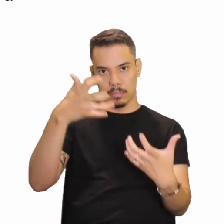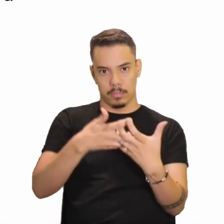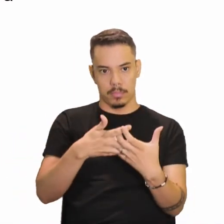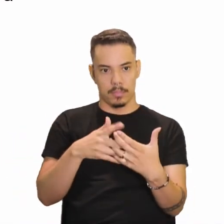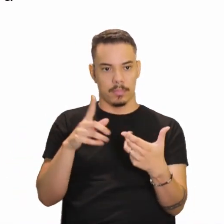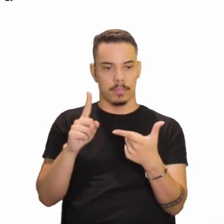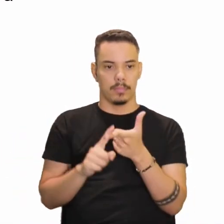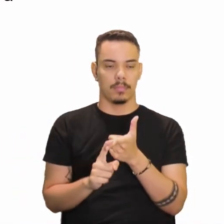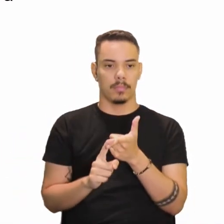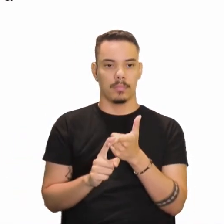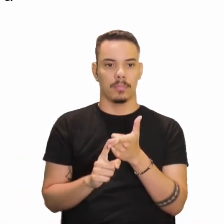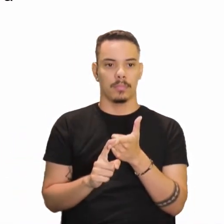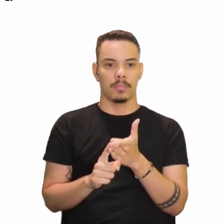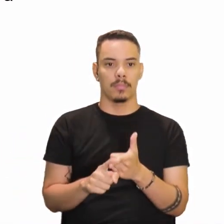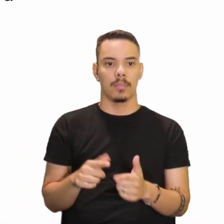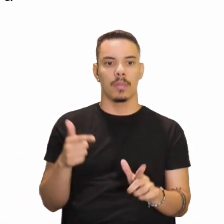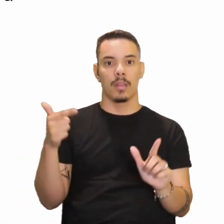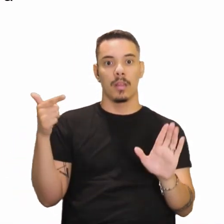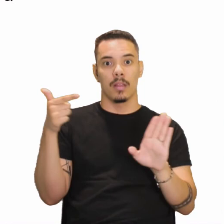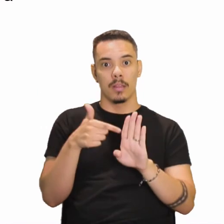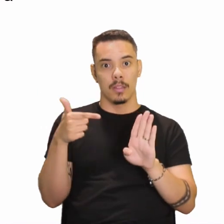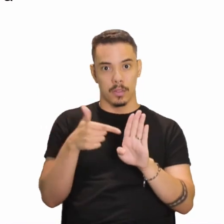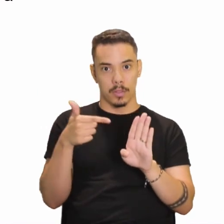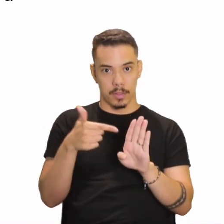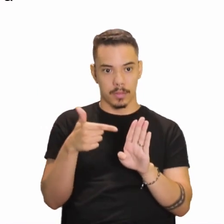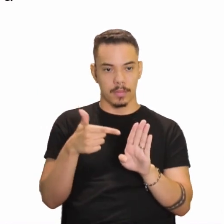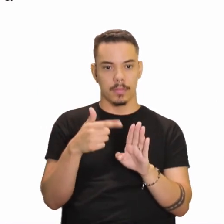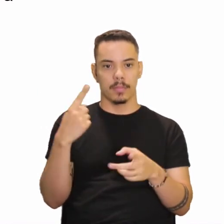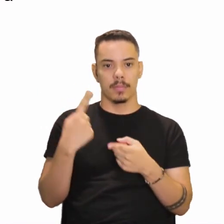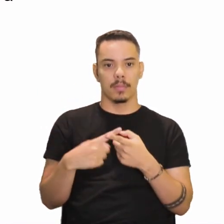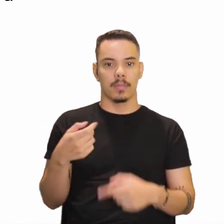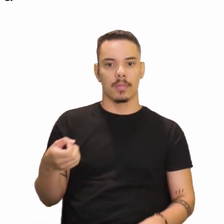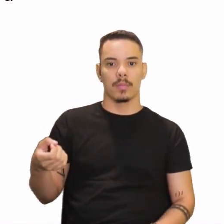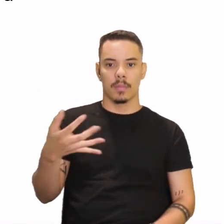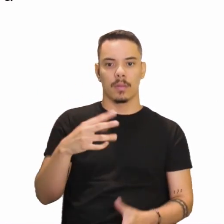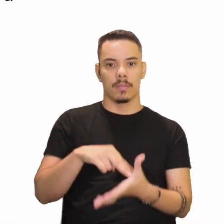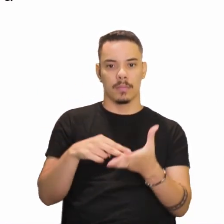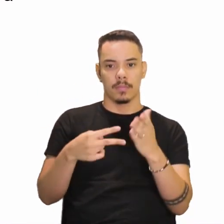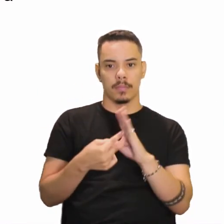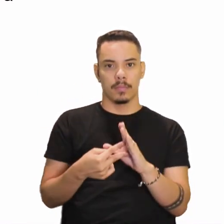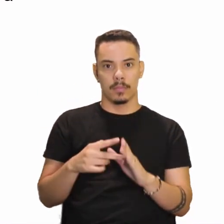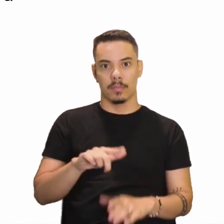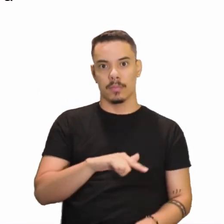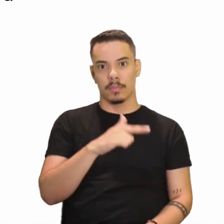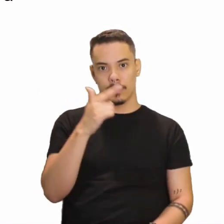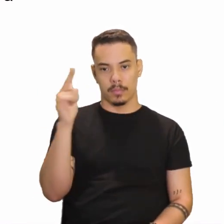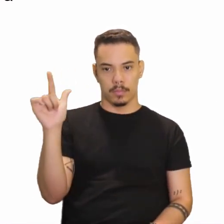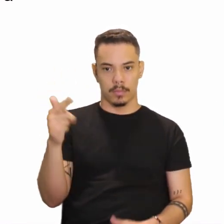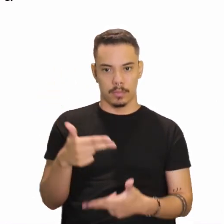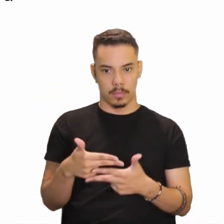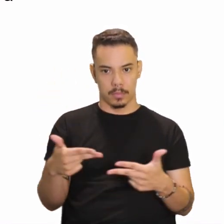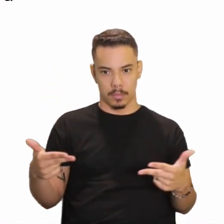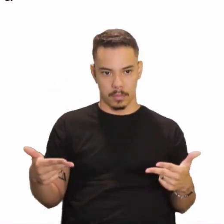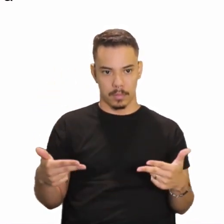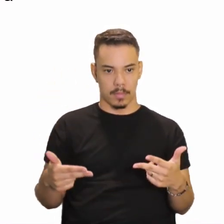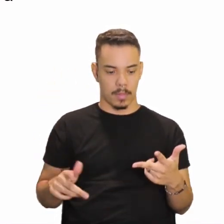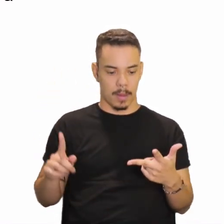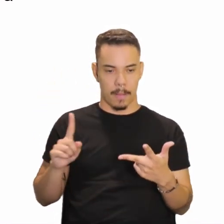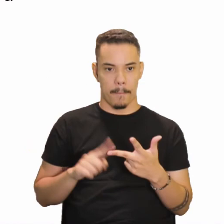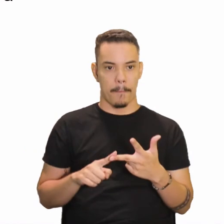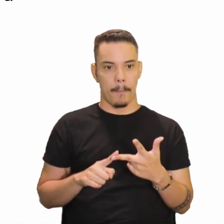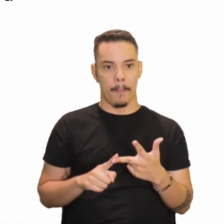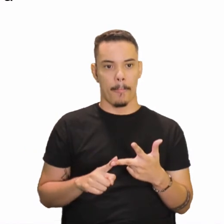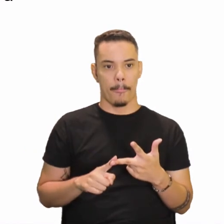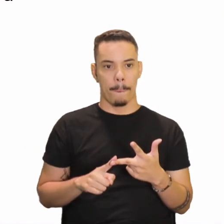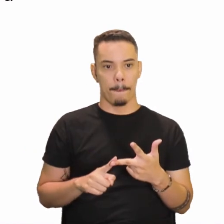veicular B ironia para conferir um novo significado ao termo outro tá com outra coisa